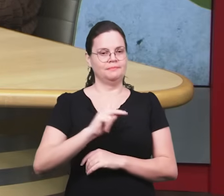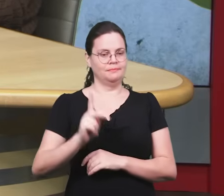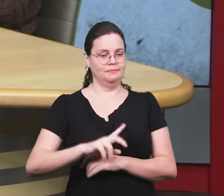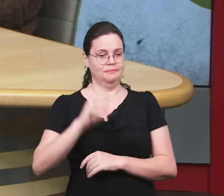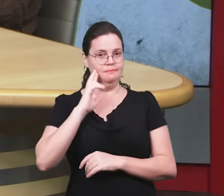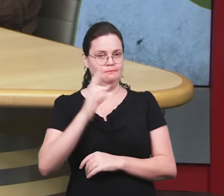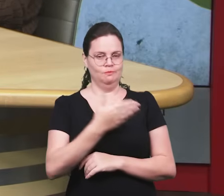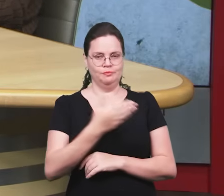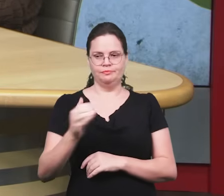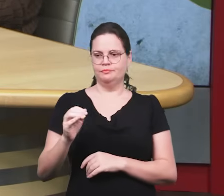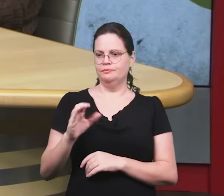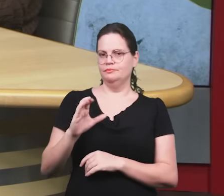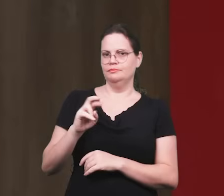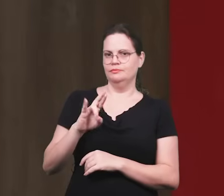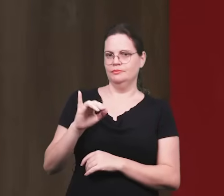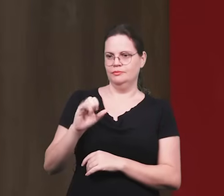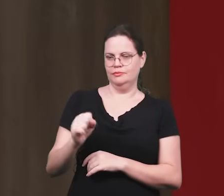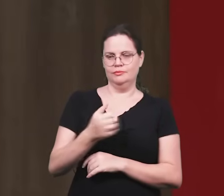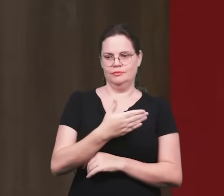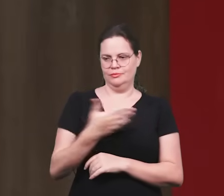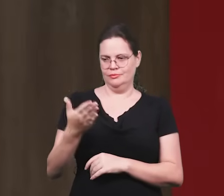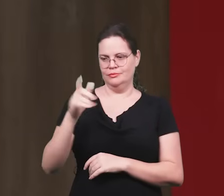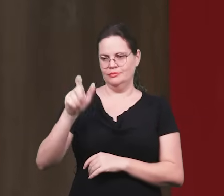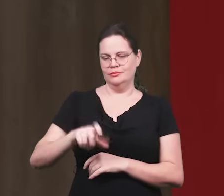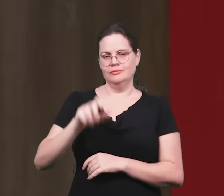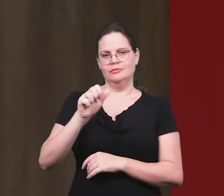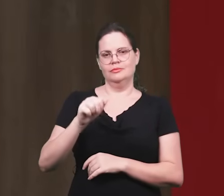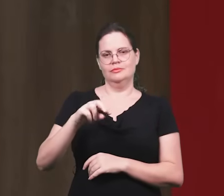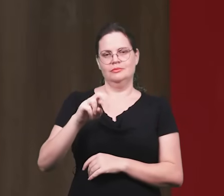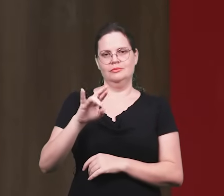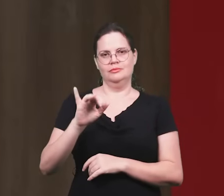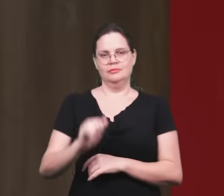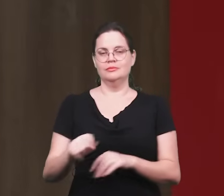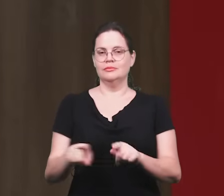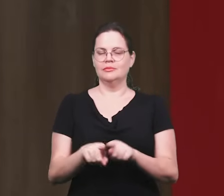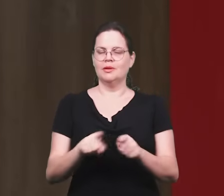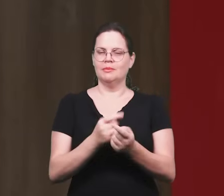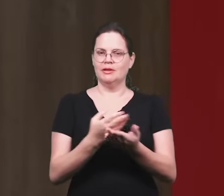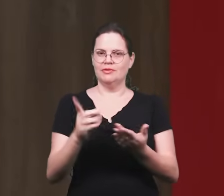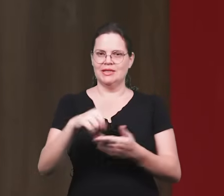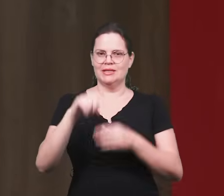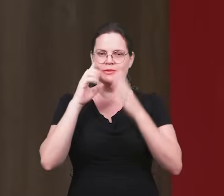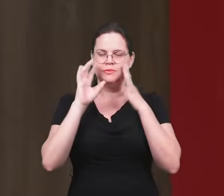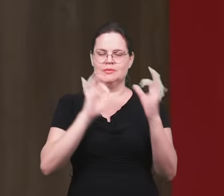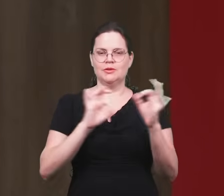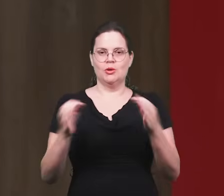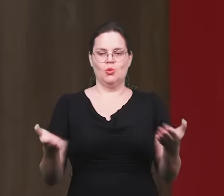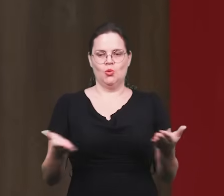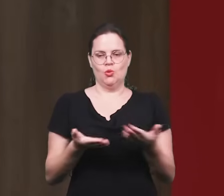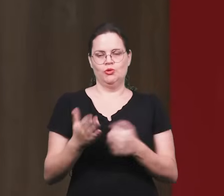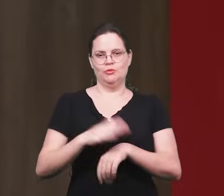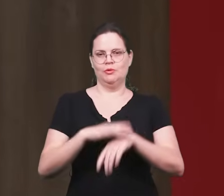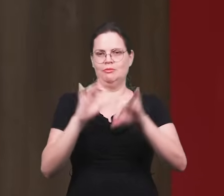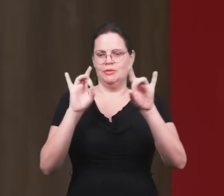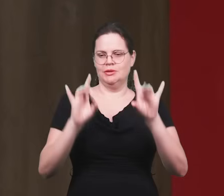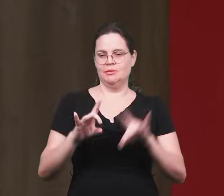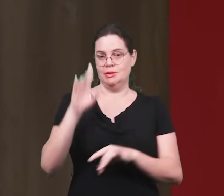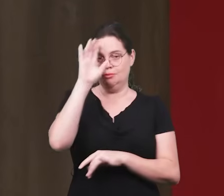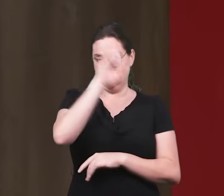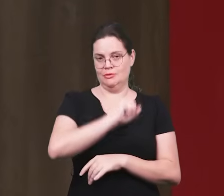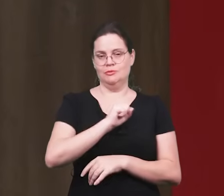a paz do Senhor, Andréia, a paz do Senhor, todas vocês que estão nos assistindo. Hoje teremos mais um momento para